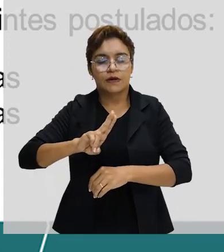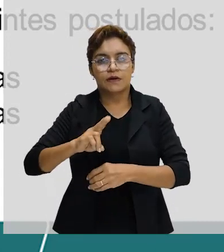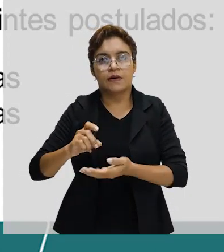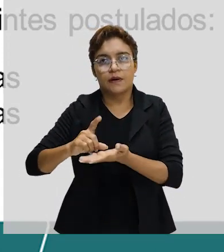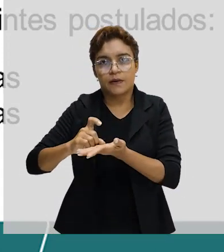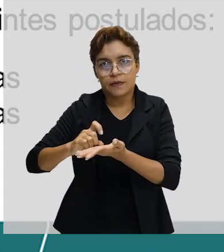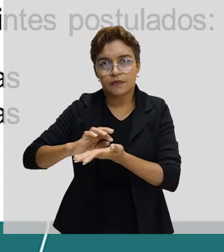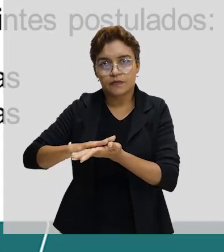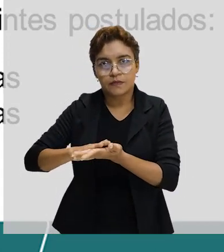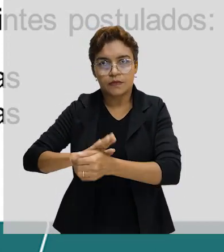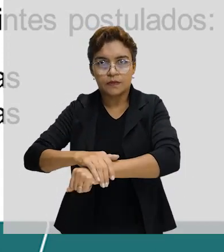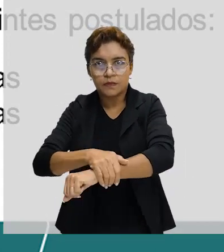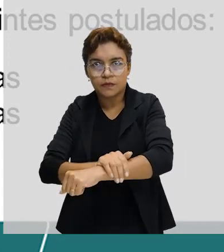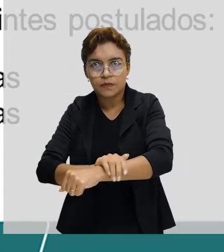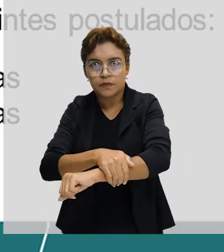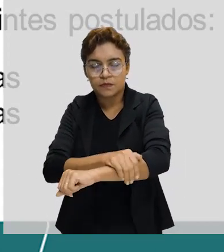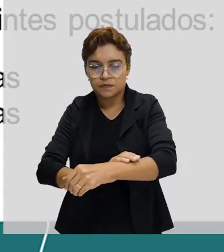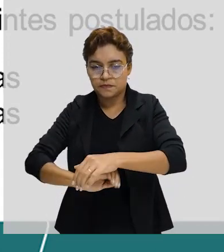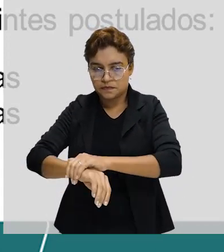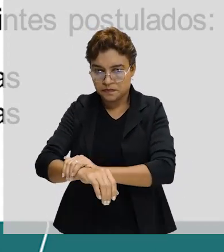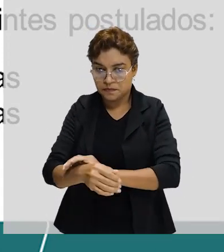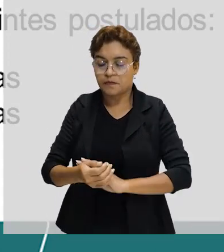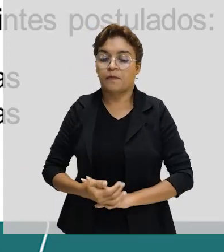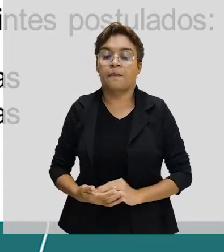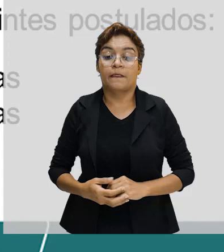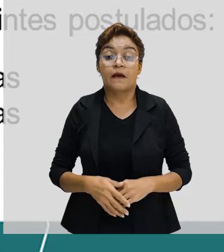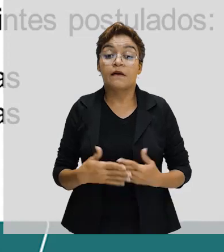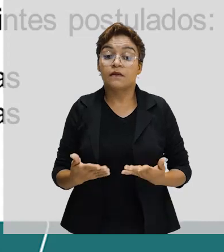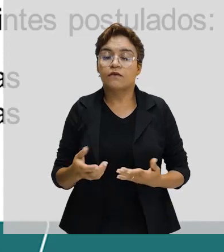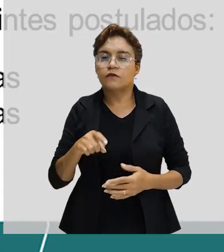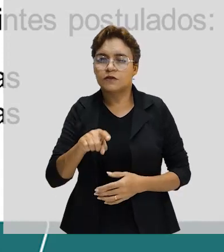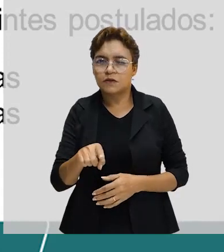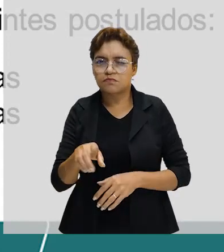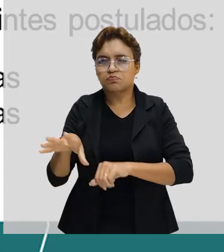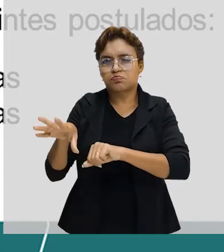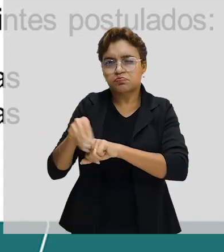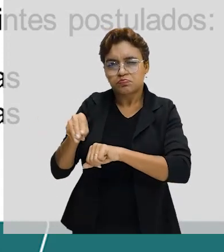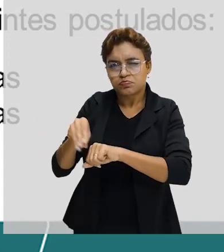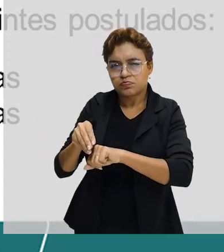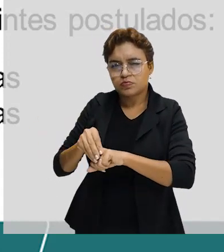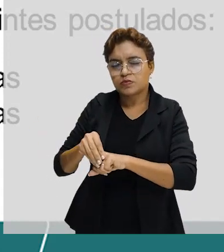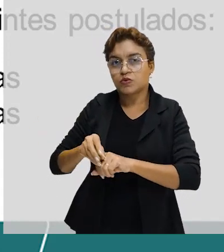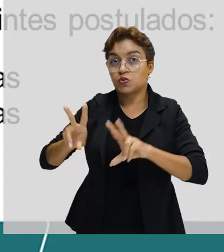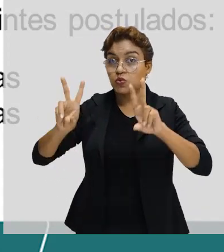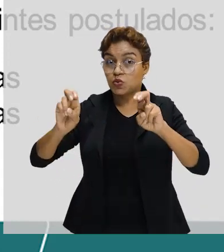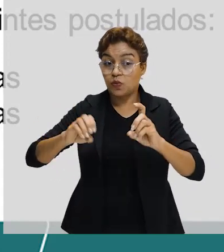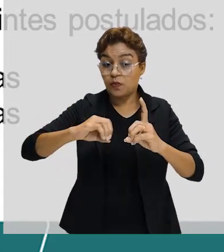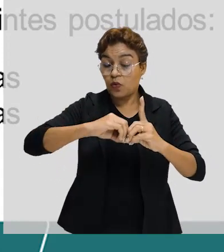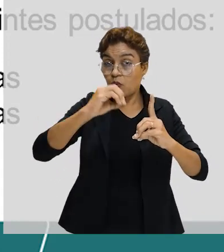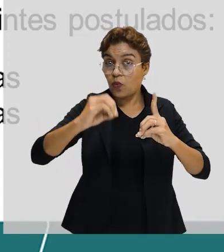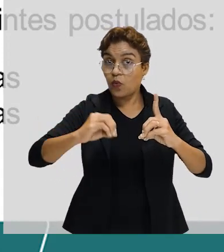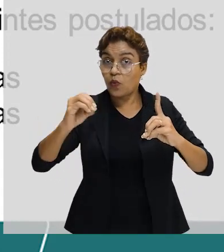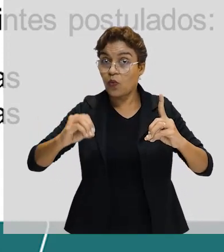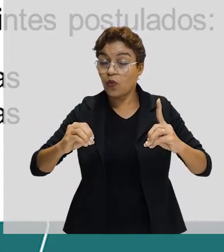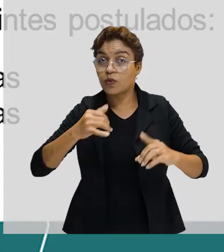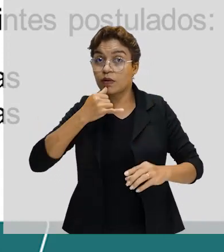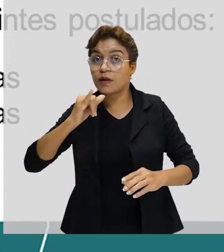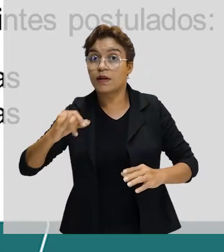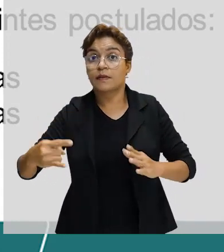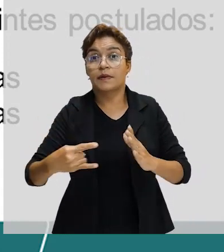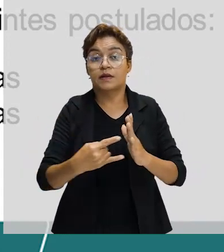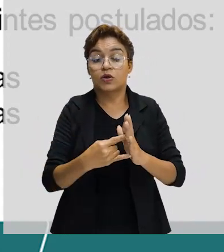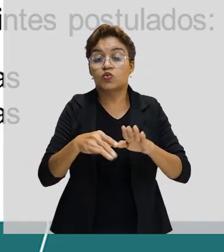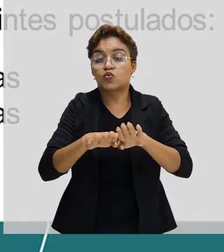bem? Então, com base nesse conhecimento das ondas eletromagnéticas no espectro